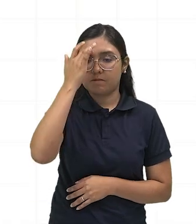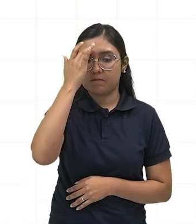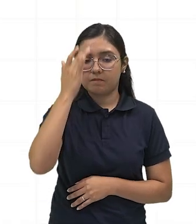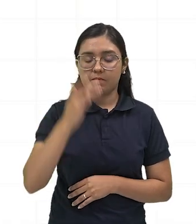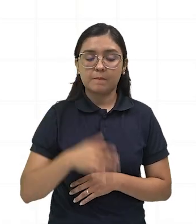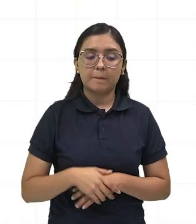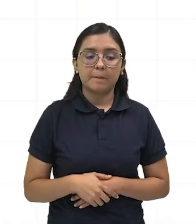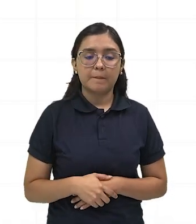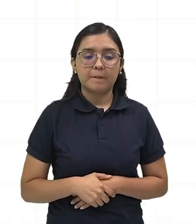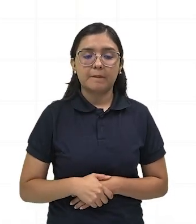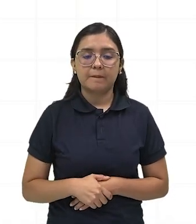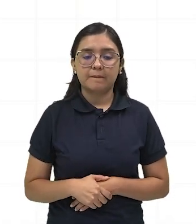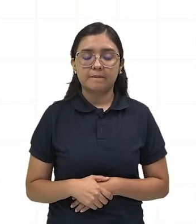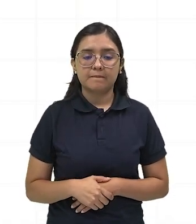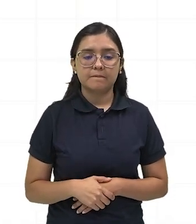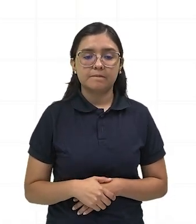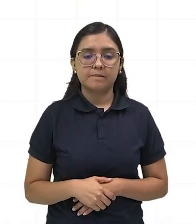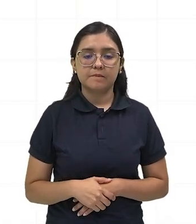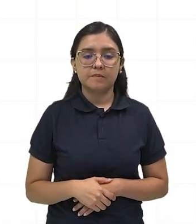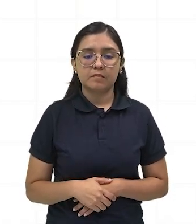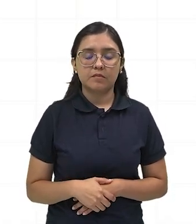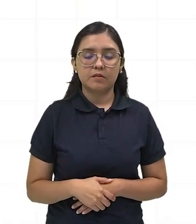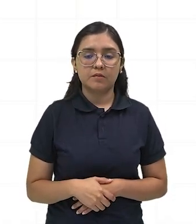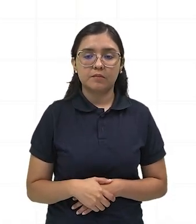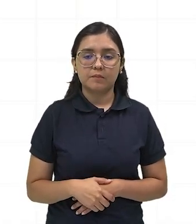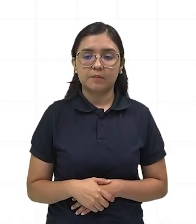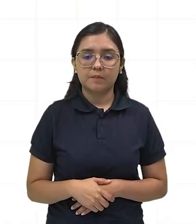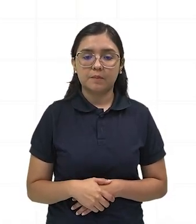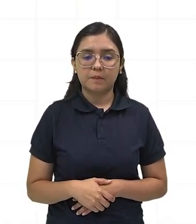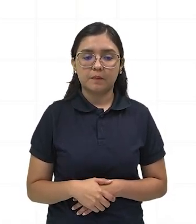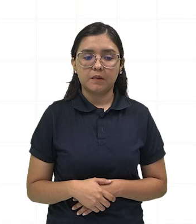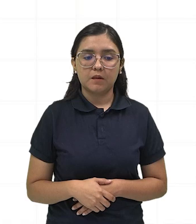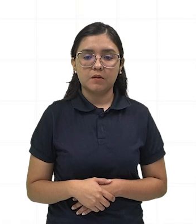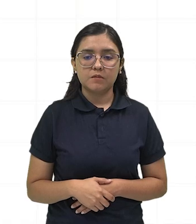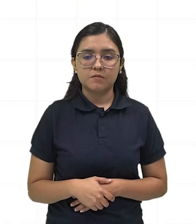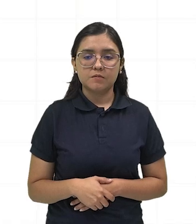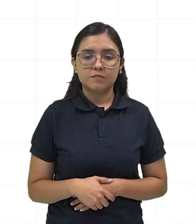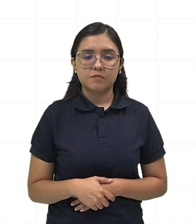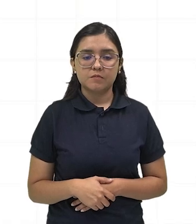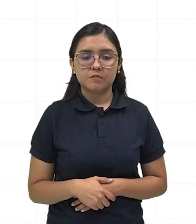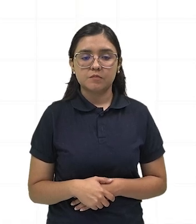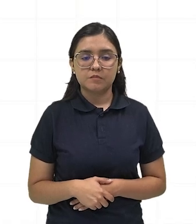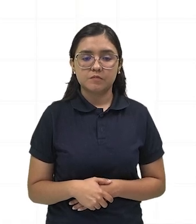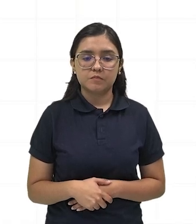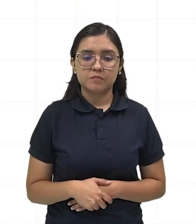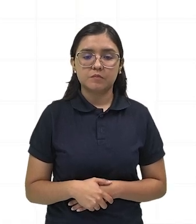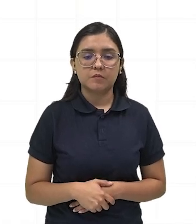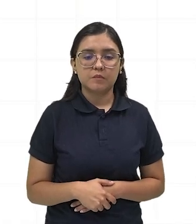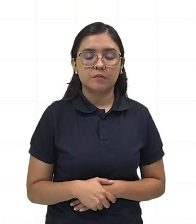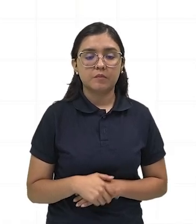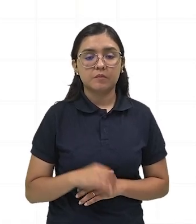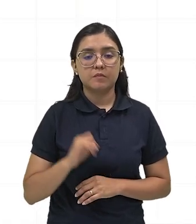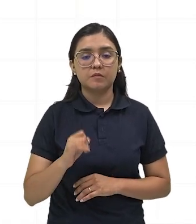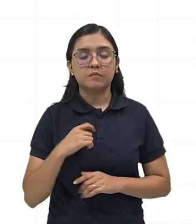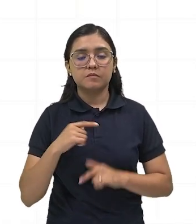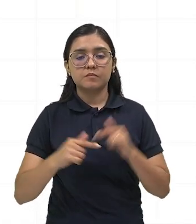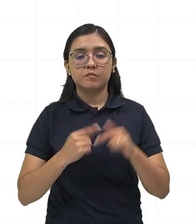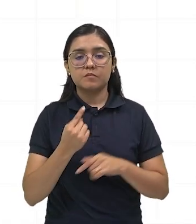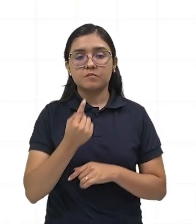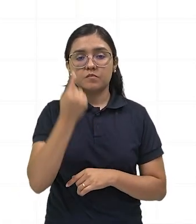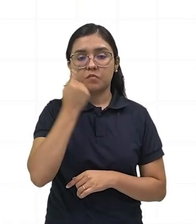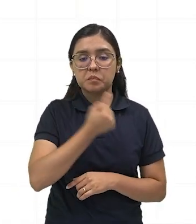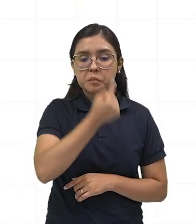de fazermos a ligação aqui dessa situação. Então, se o John trabalhou 1 hora, o que nós